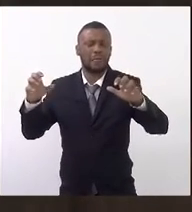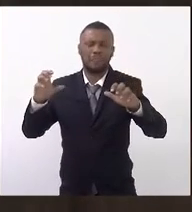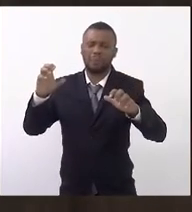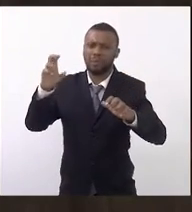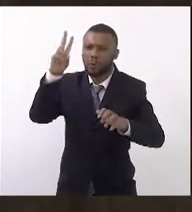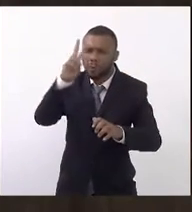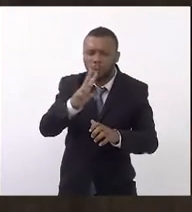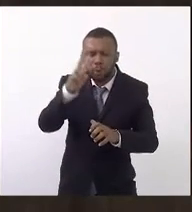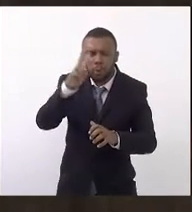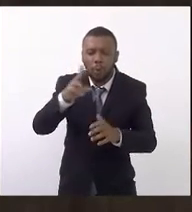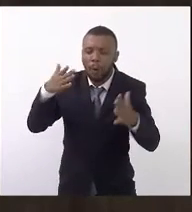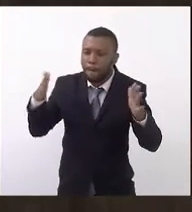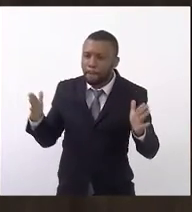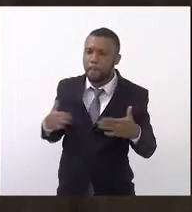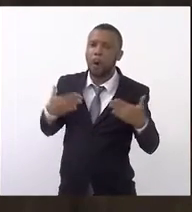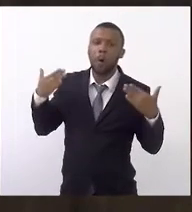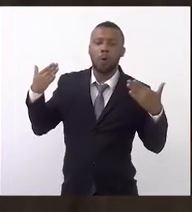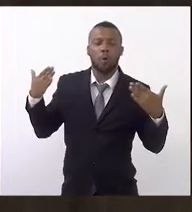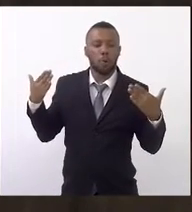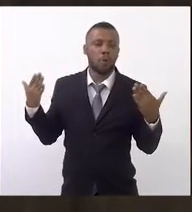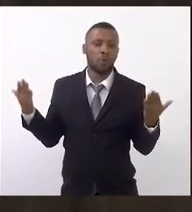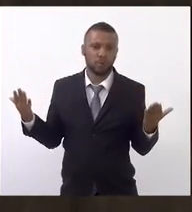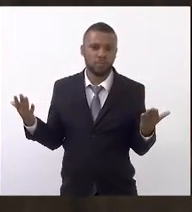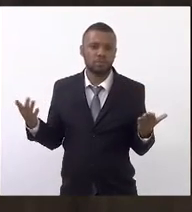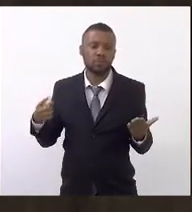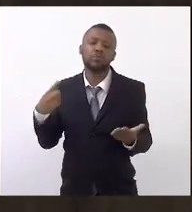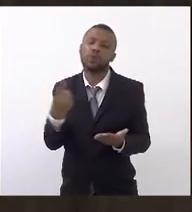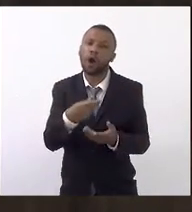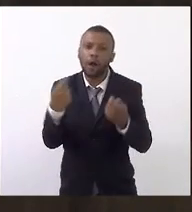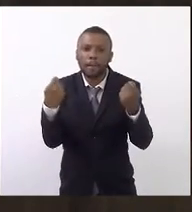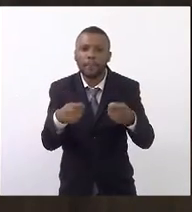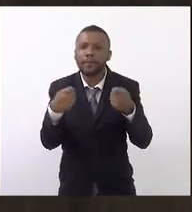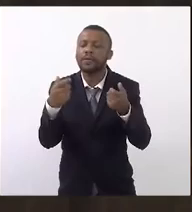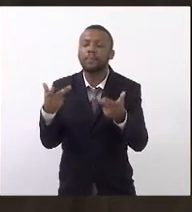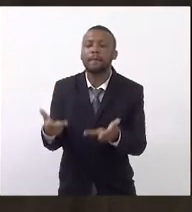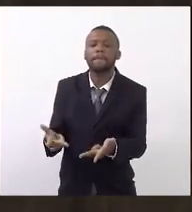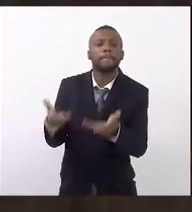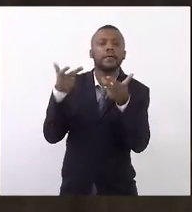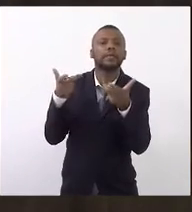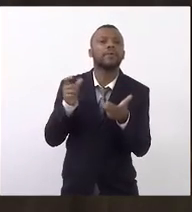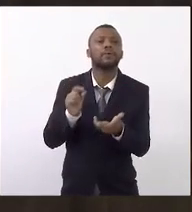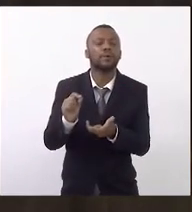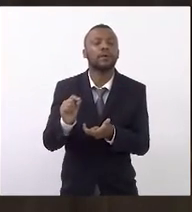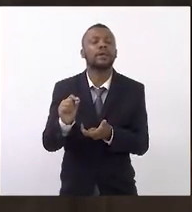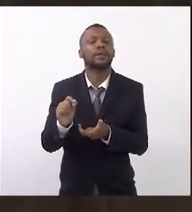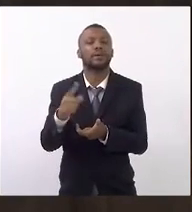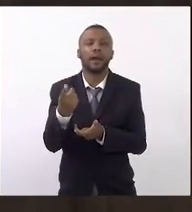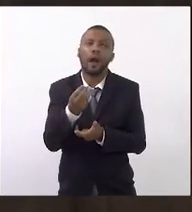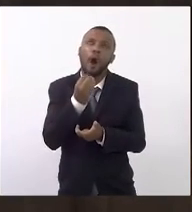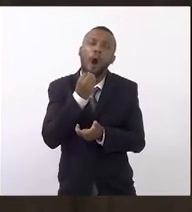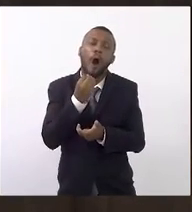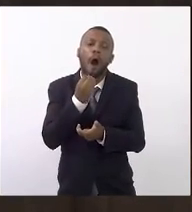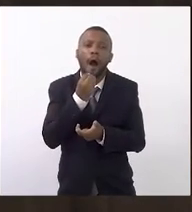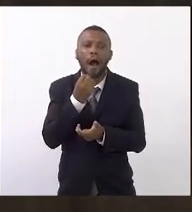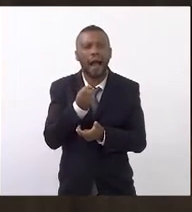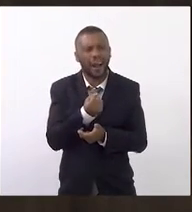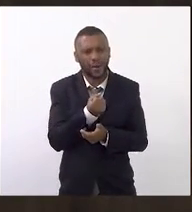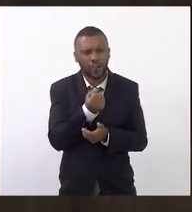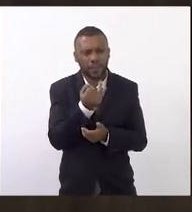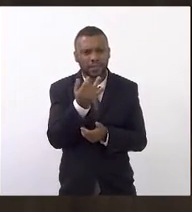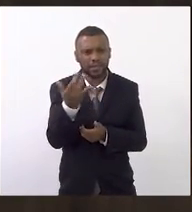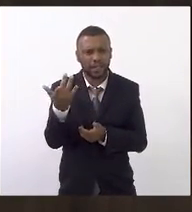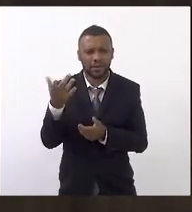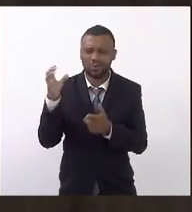muito inesperado, a gente precisa notar que, obviamente, a quantidade de